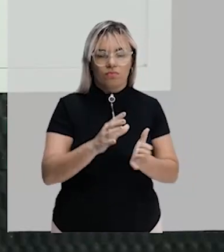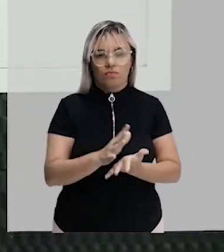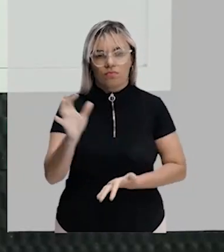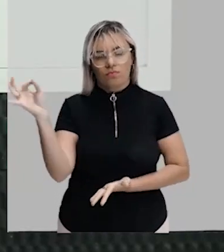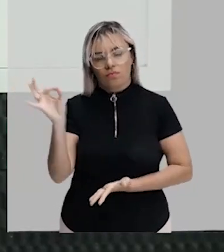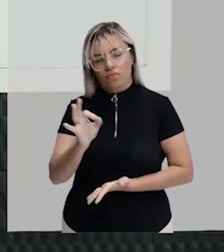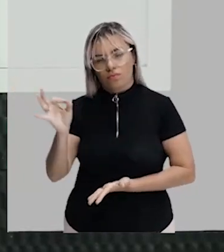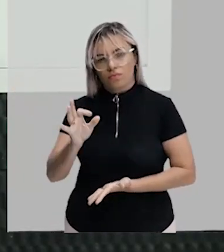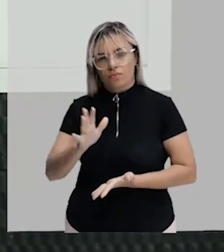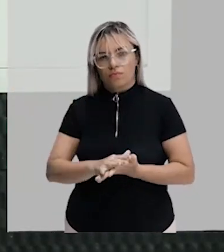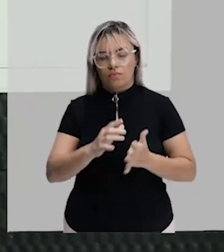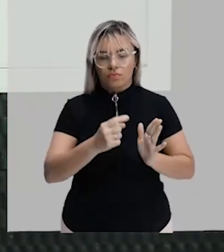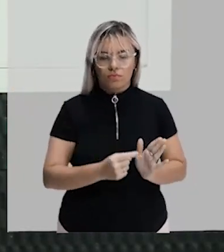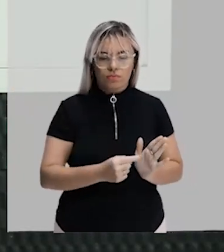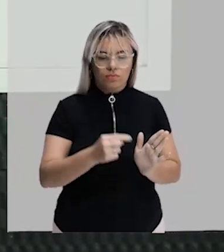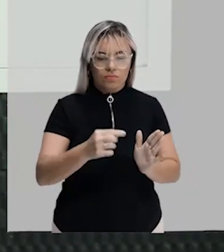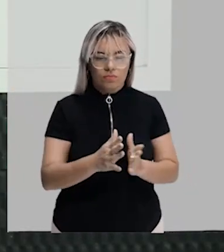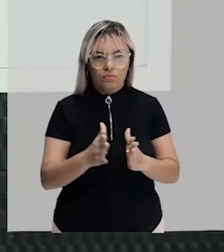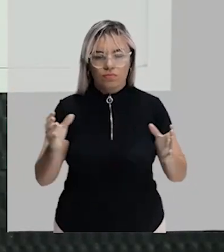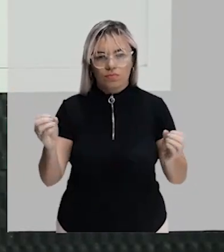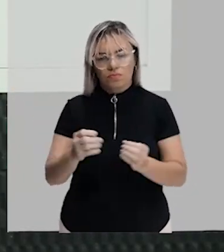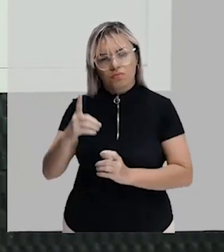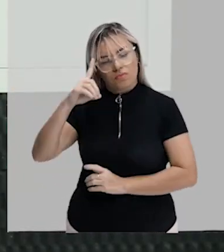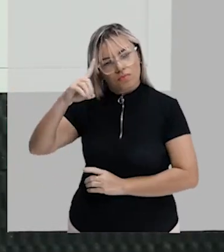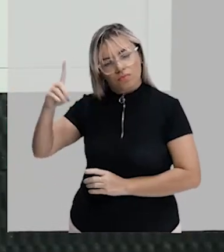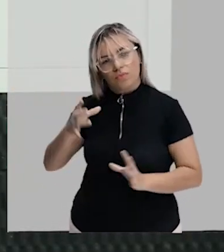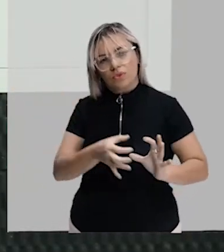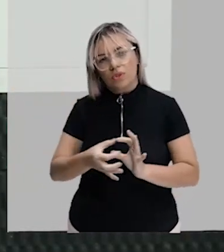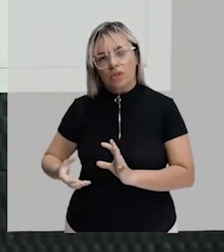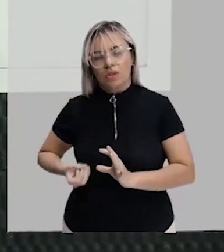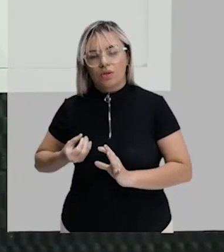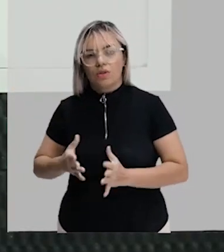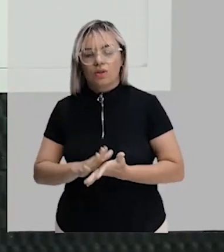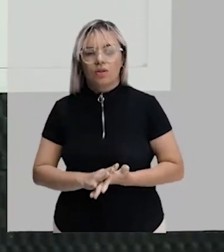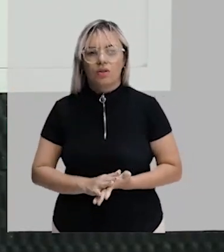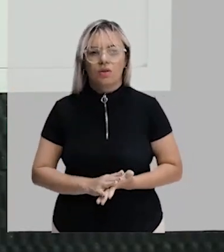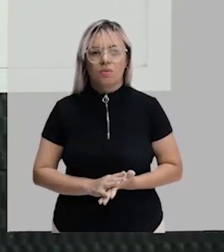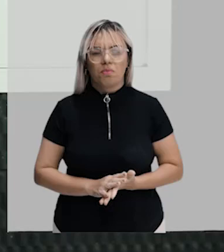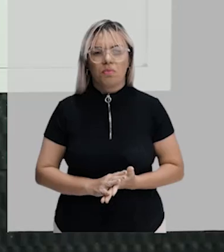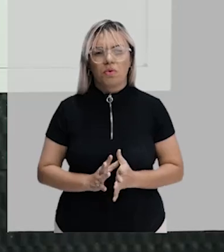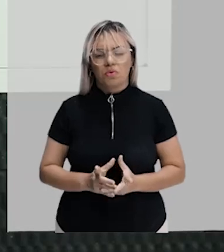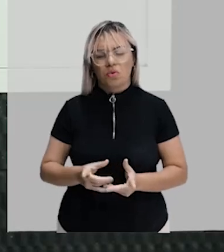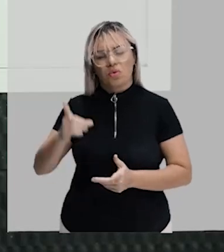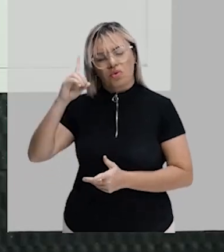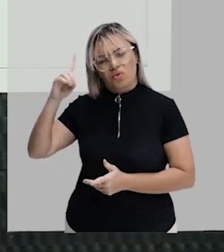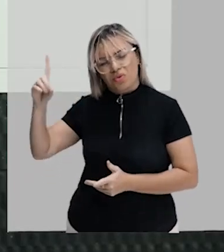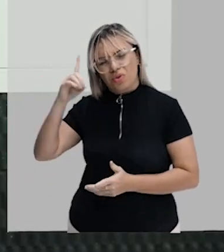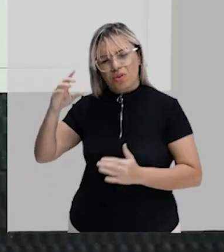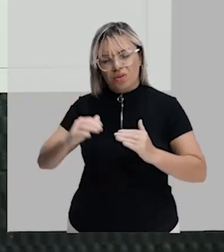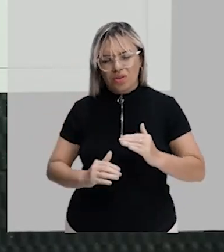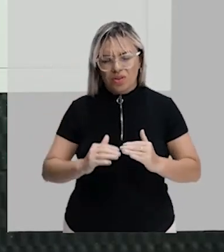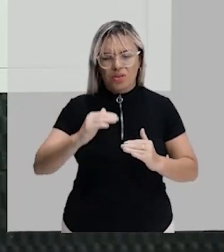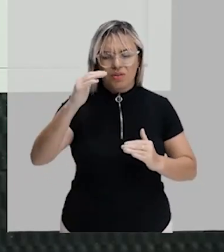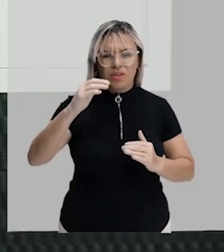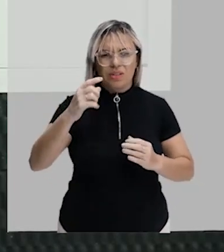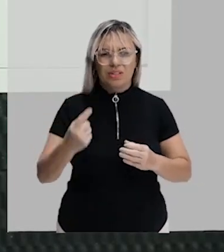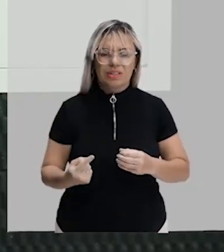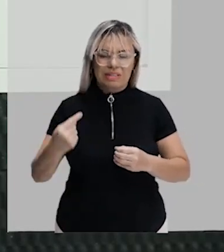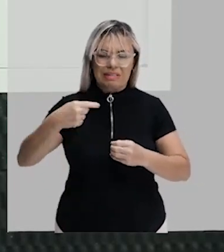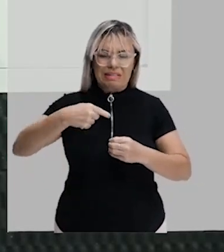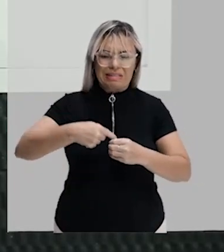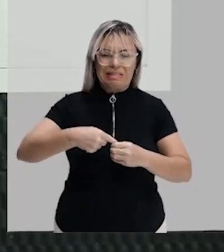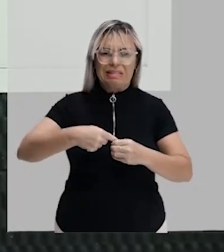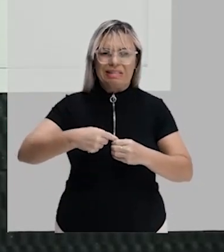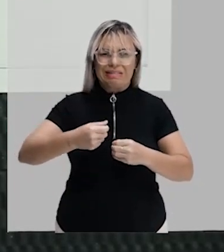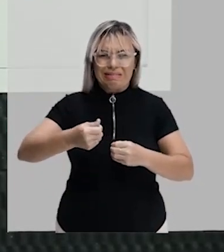está muito próximo do nosso dia a dia. Né? Todo dia a gente houve aumento da gasolina,